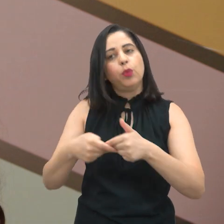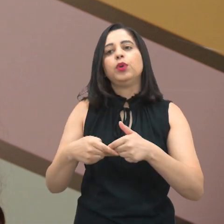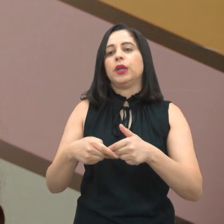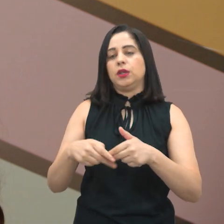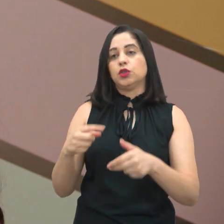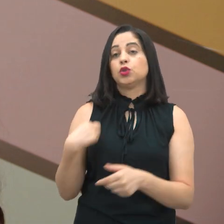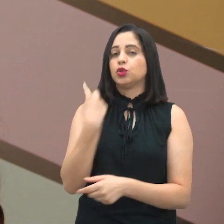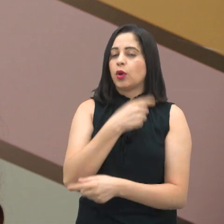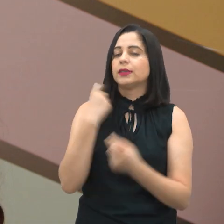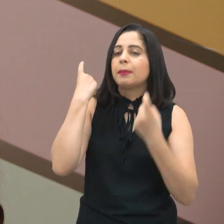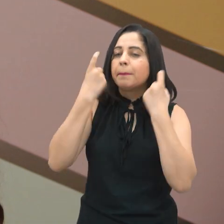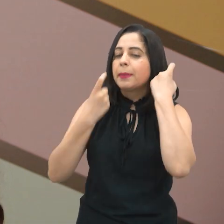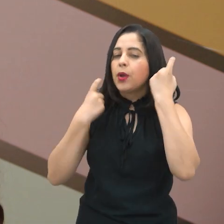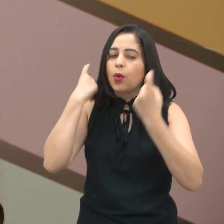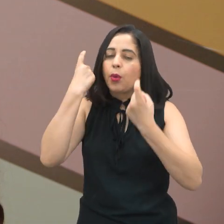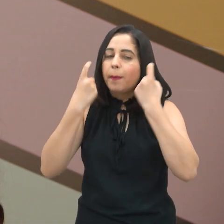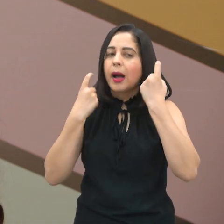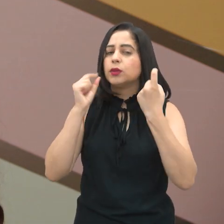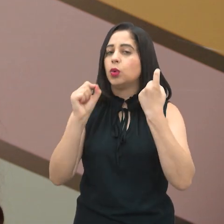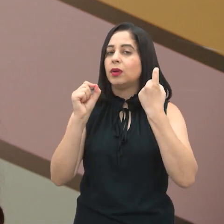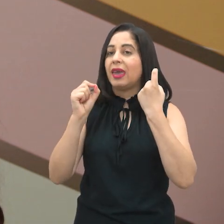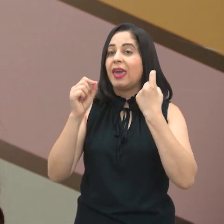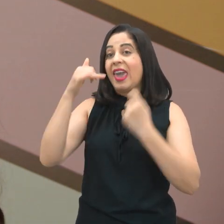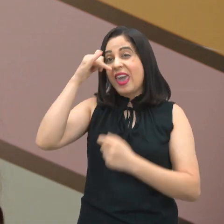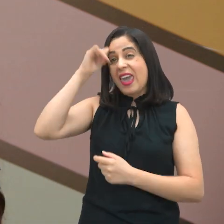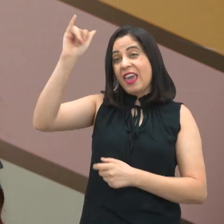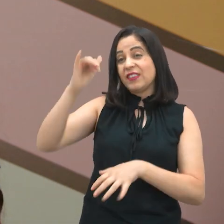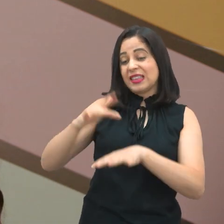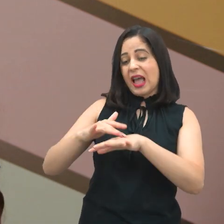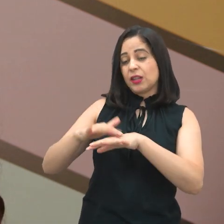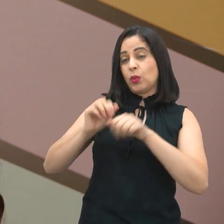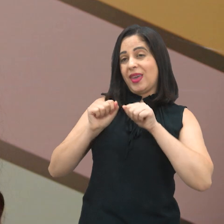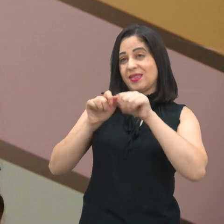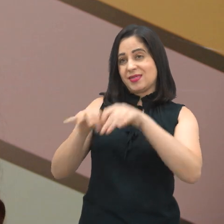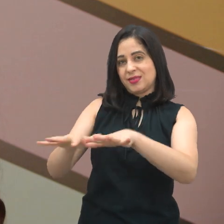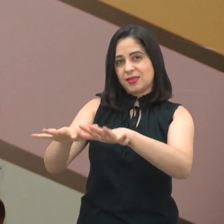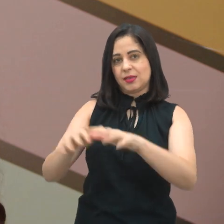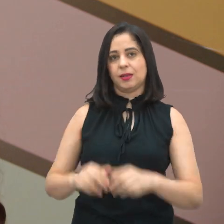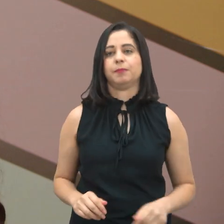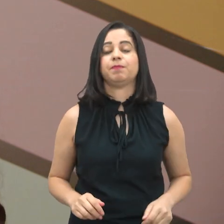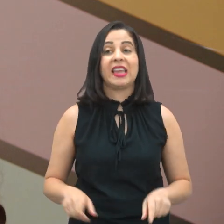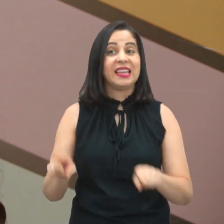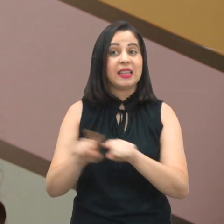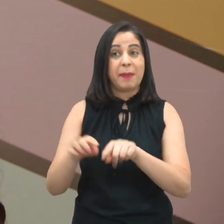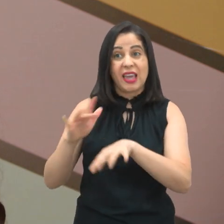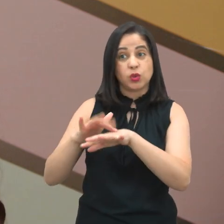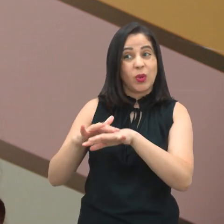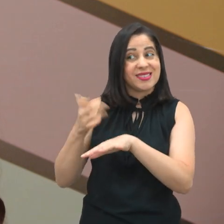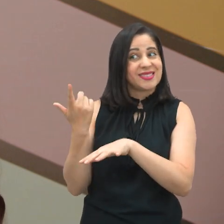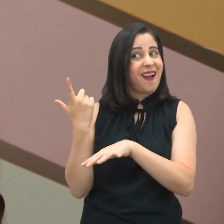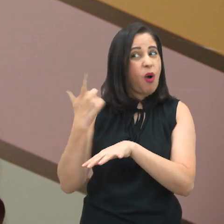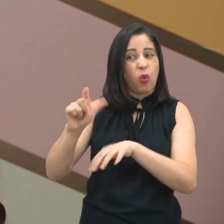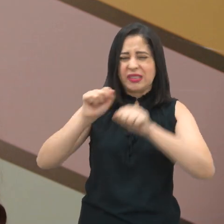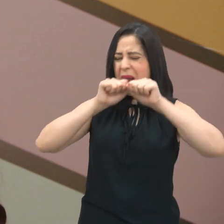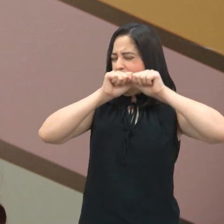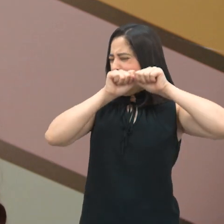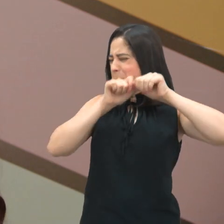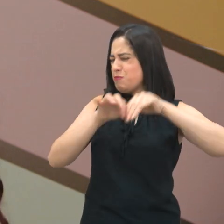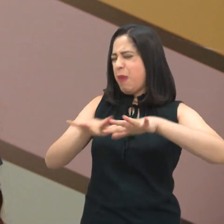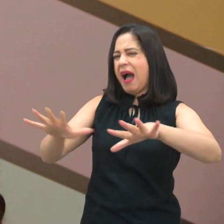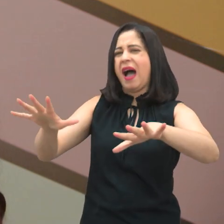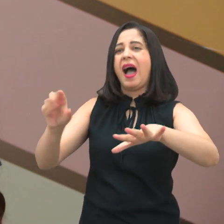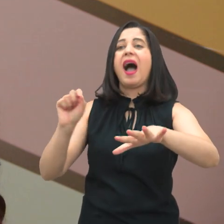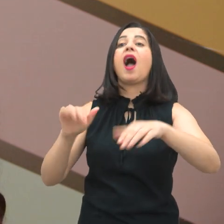em evitar a transmissão da hepatite C. E a outra doença que nos pega Sim. muito e que hoje está alarmante